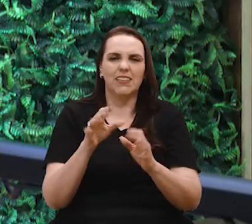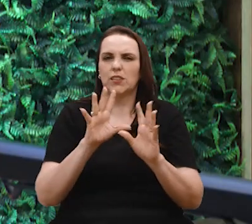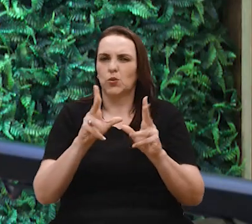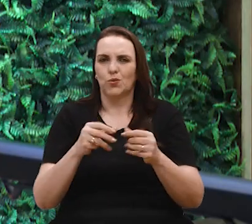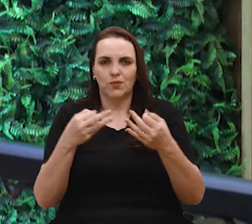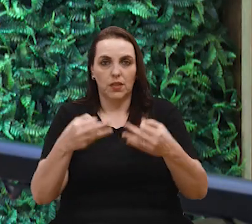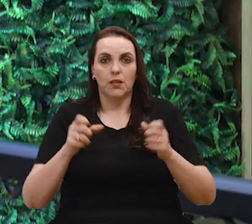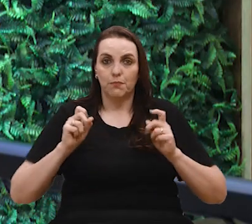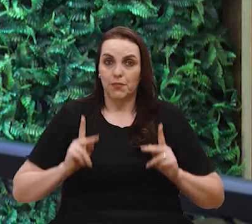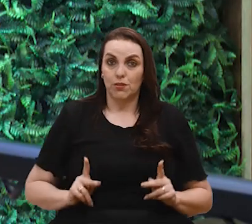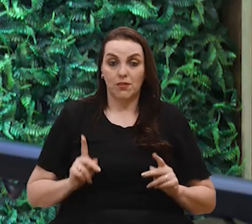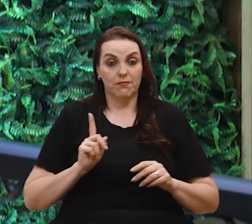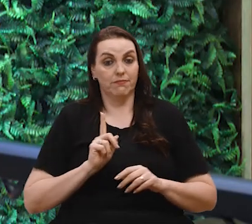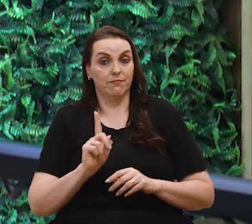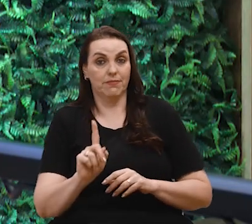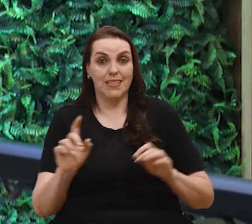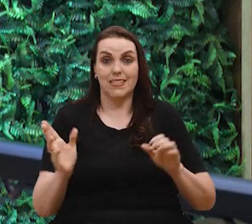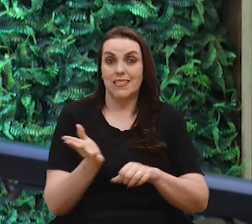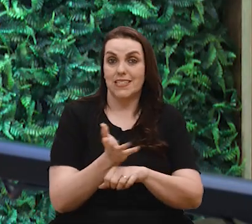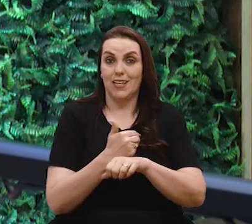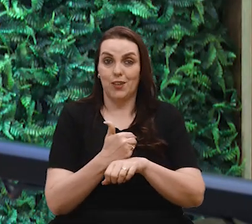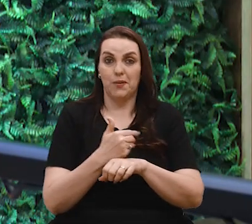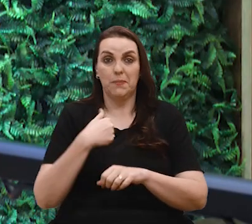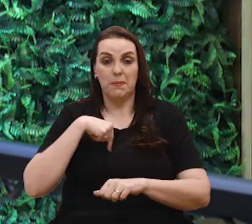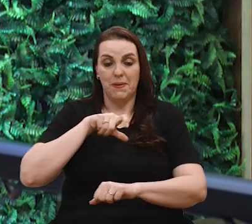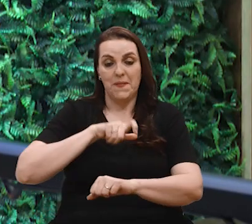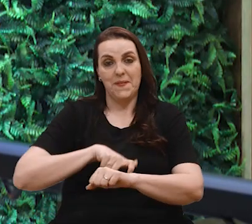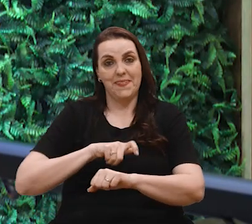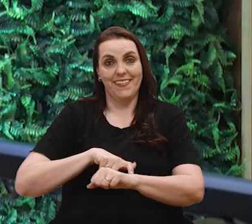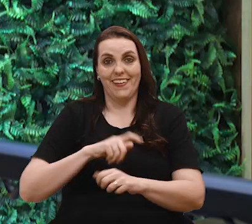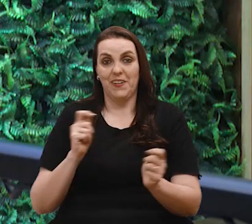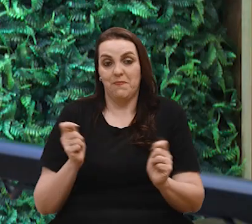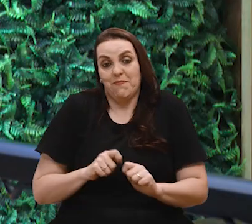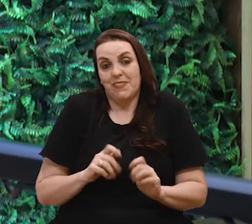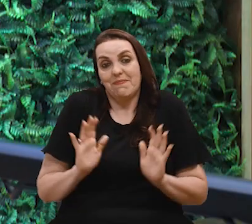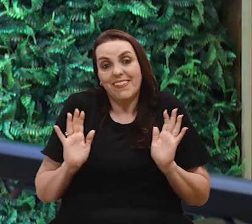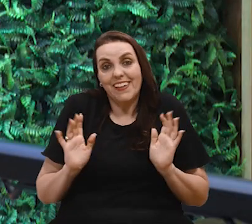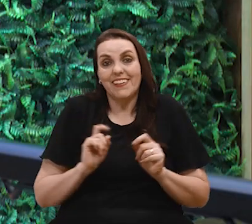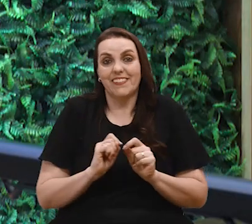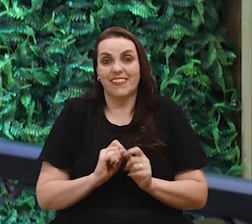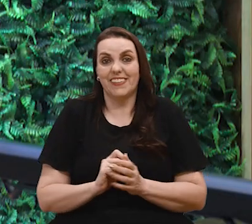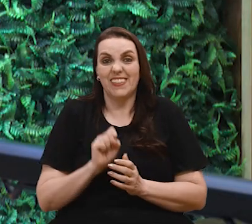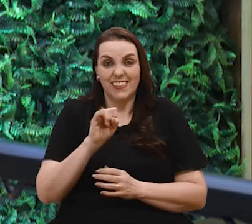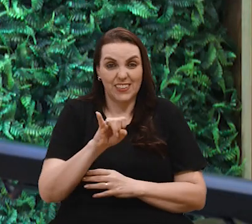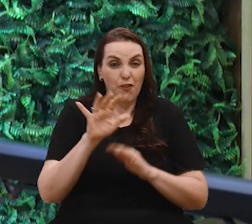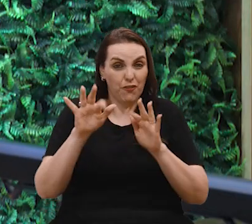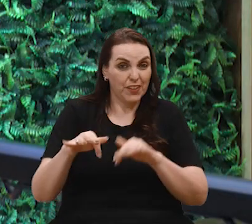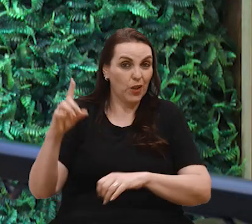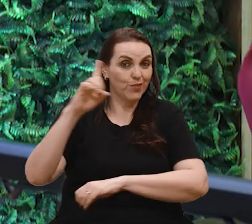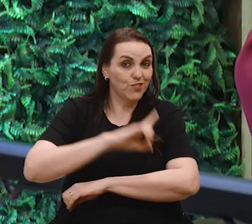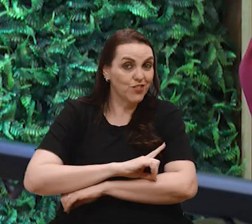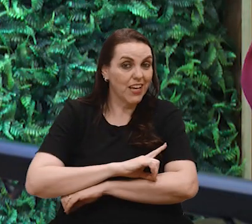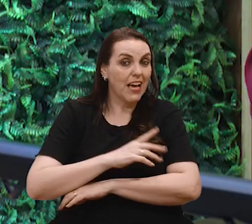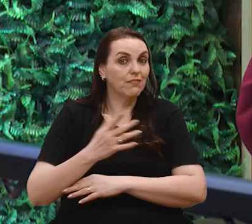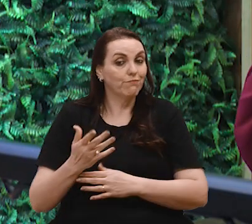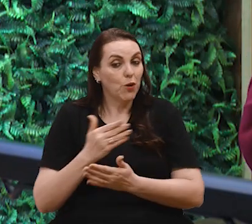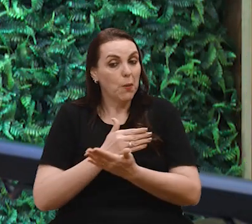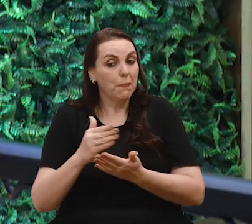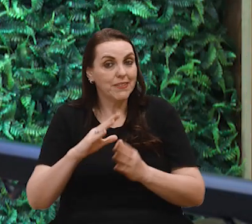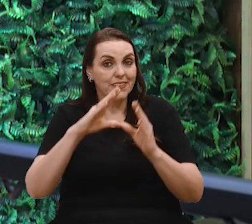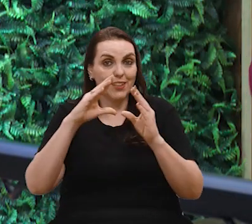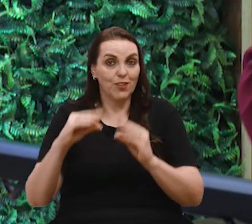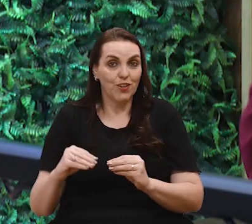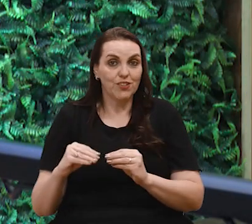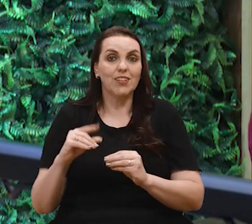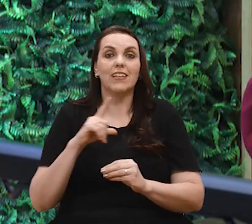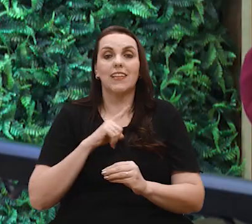Então, muita gente vai para lá nesse muito cedinho. E para mim é o horário que hoje dá para fazer, assim. Porque se deixar para o fim do dia, para o início da